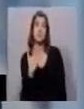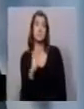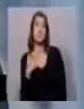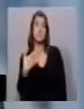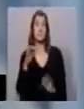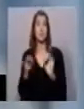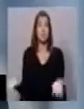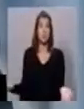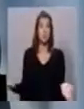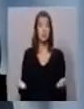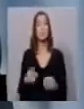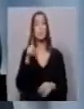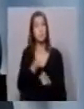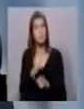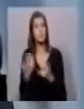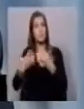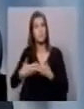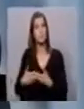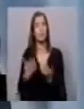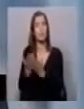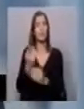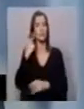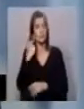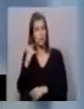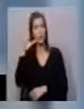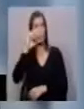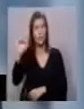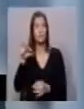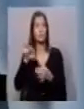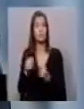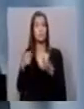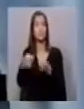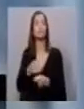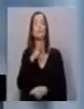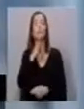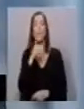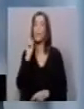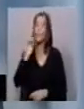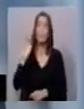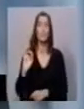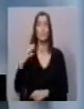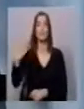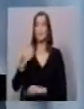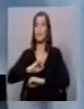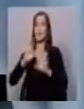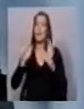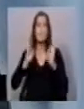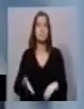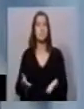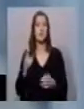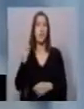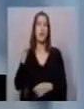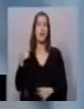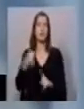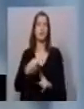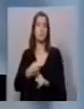por exemplo, a CGTP já apresentou uma proposta ao Governo que, relativamente ao investimento na ferrovia, que é fundamental, que é indispensável, há anos que andamos a dizer